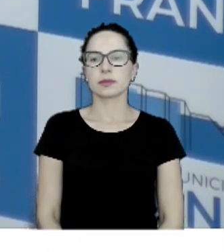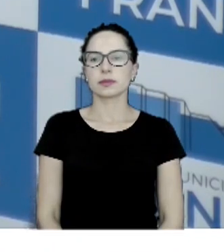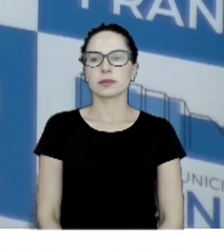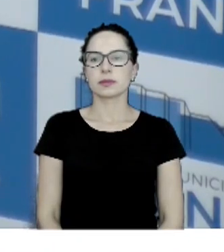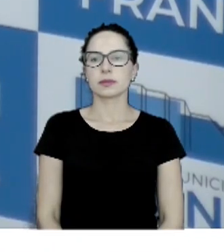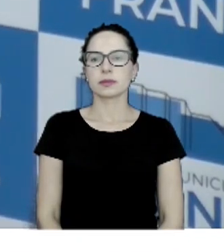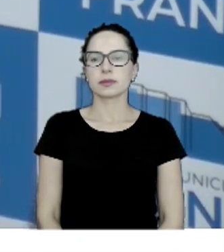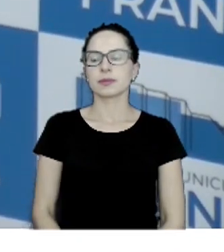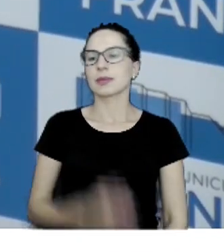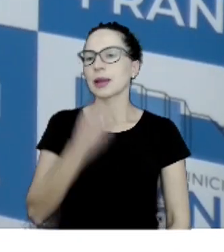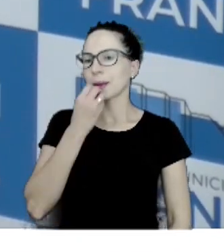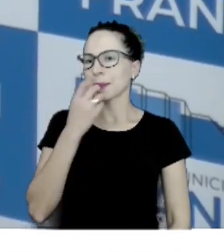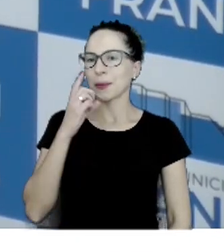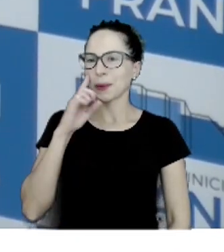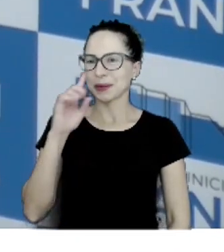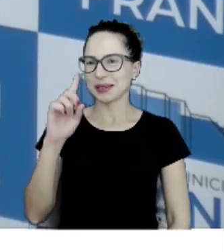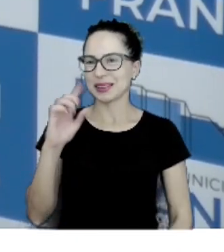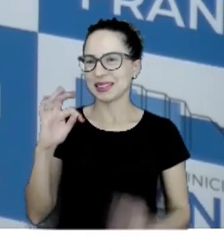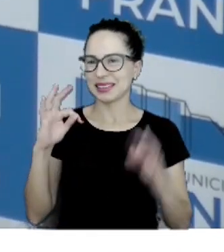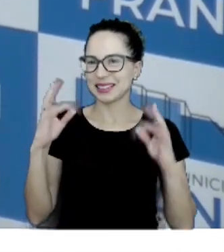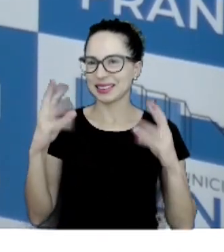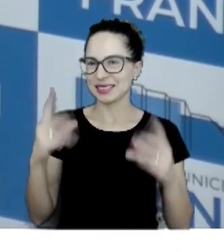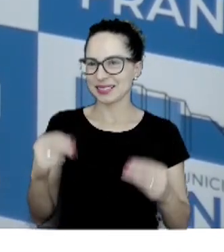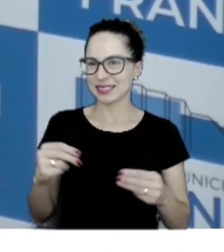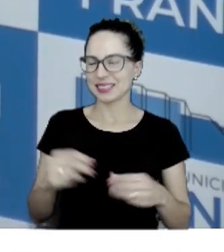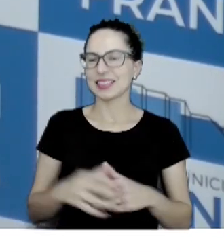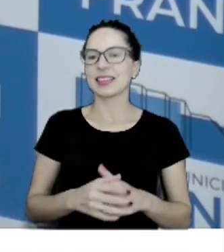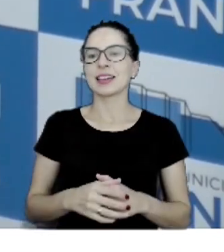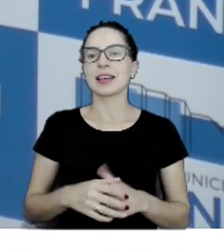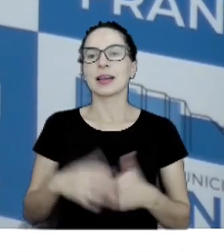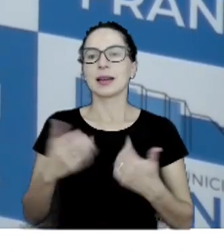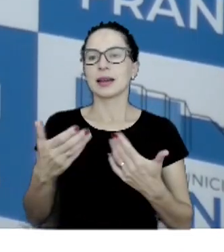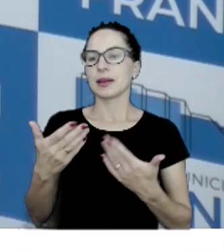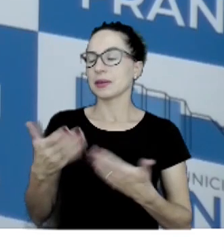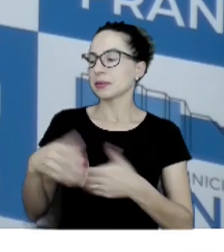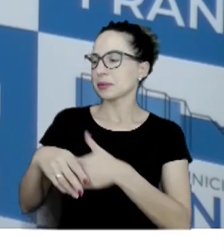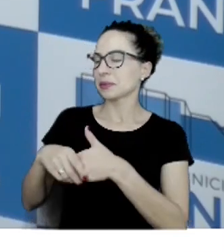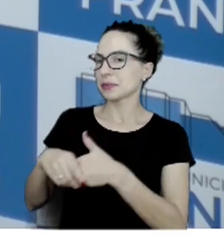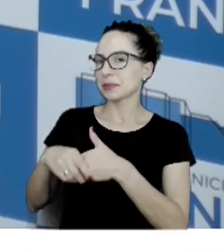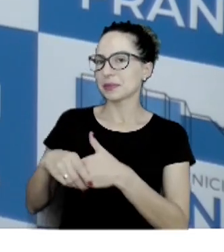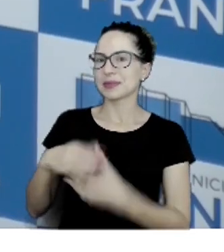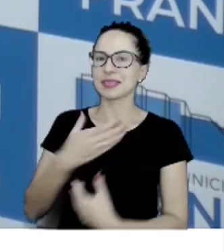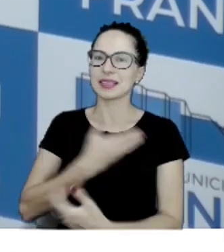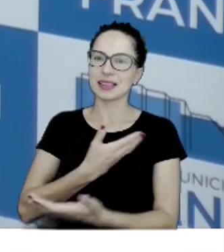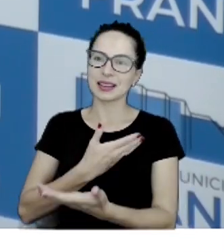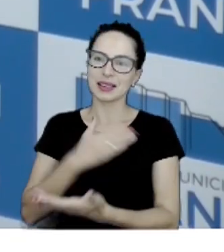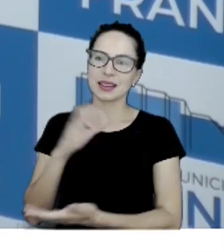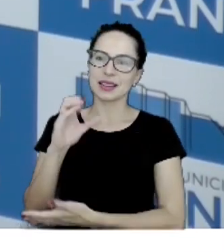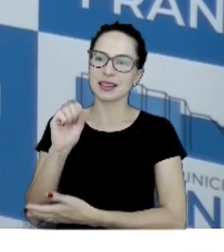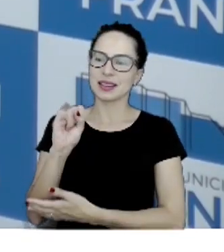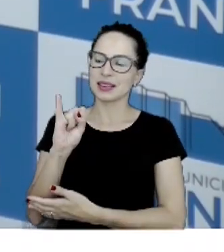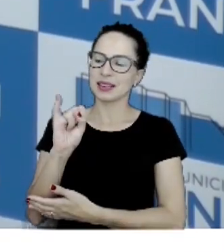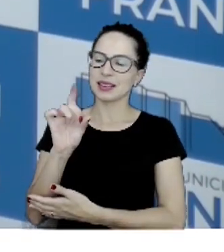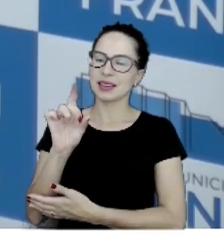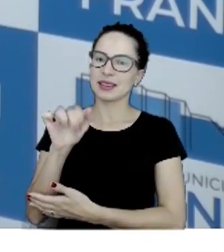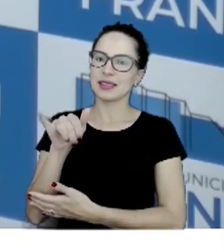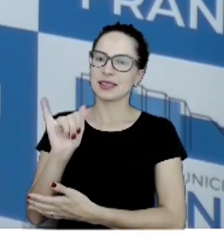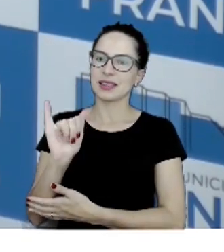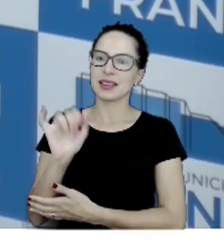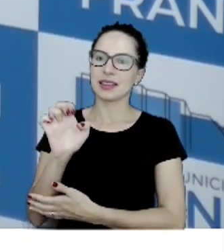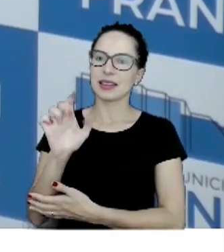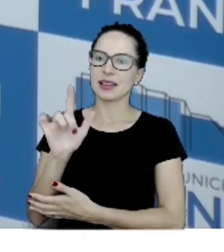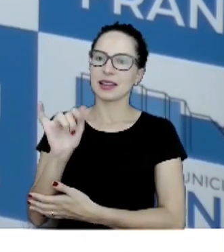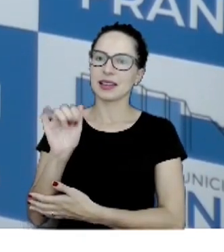Bom dia a todos. Quero saudar aqui meu amigo Sidney Elias, representante